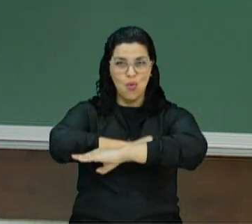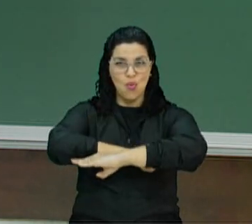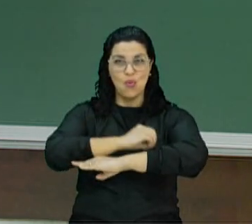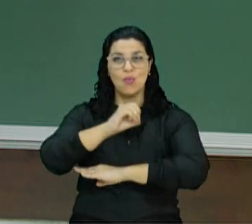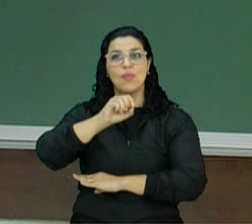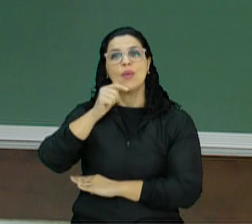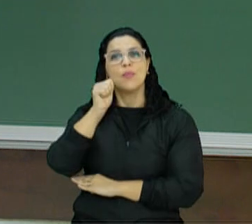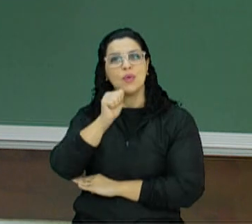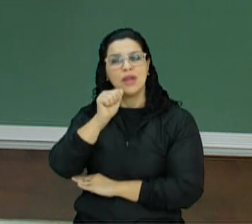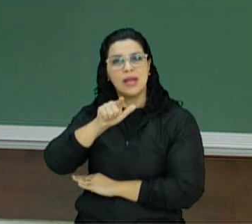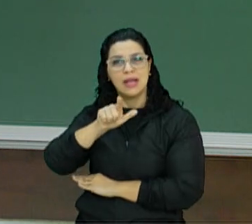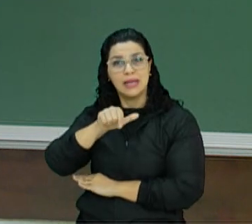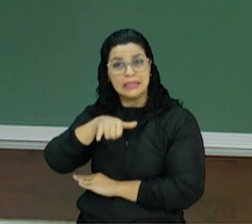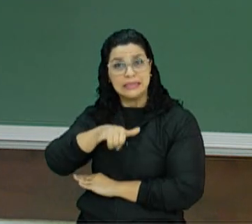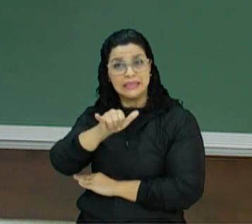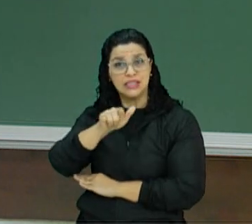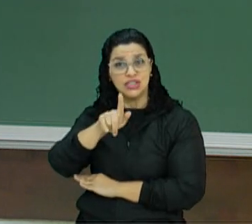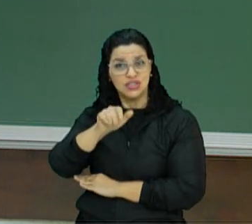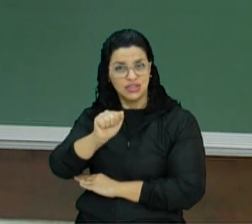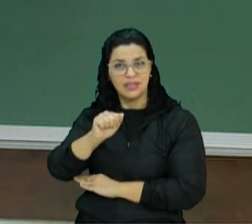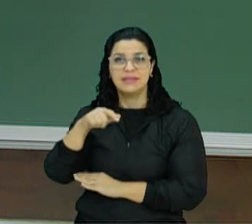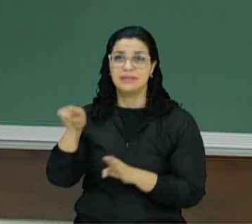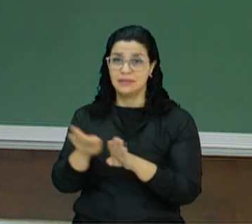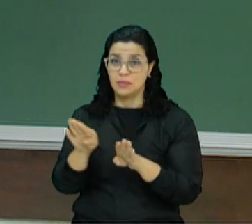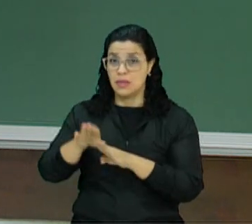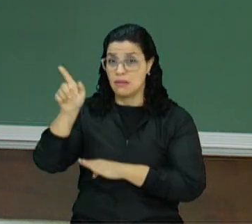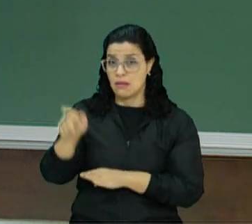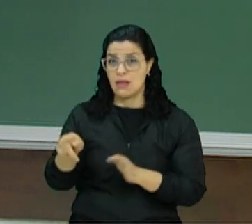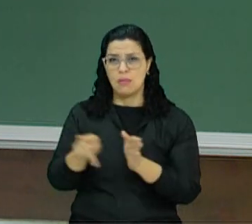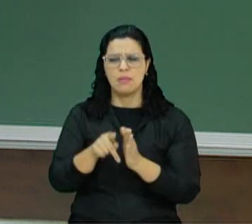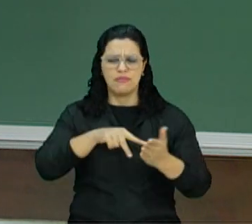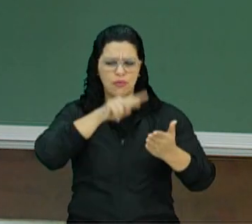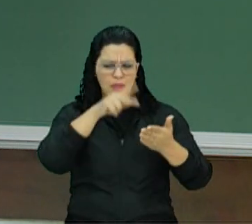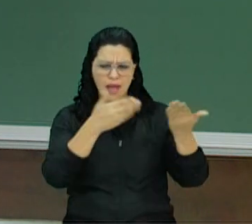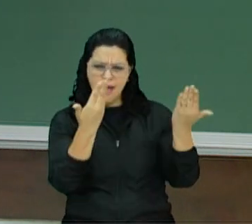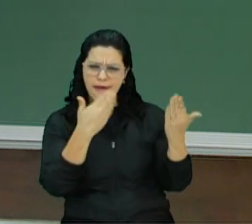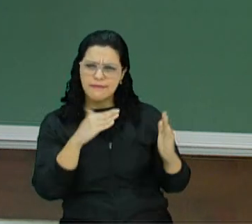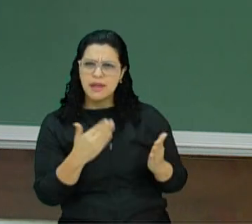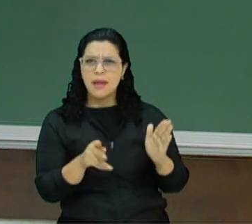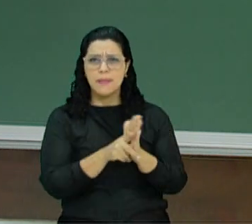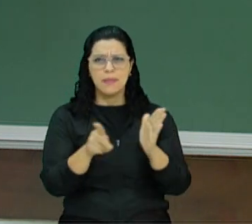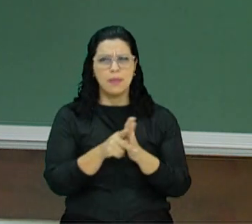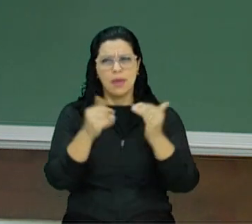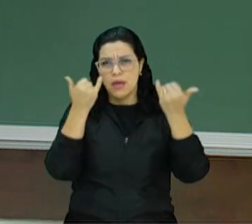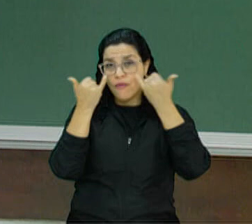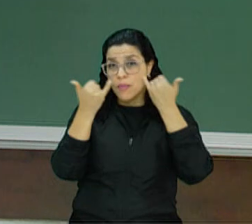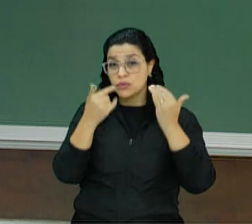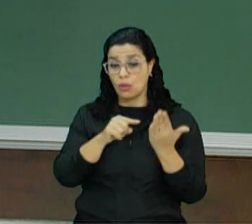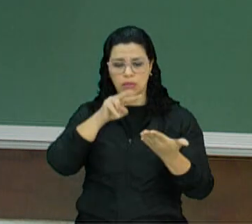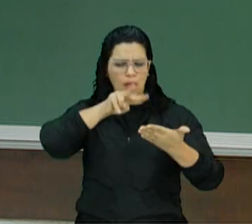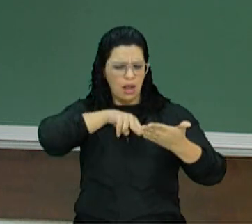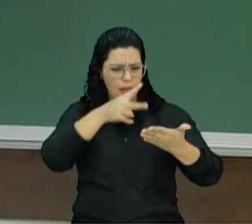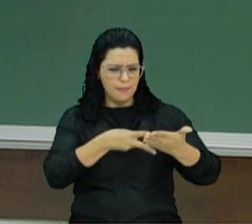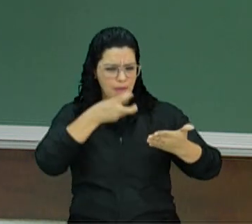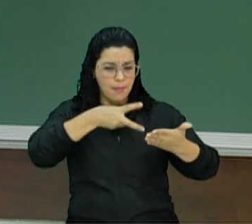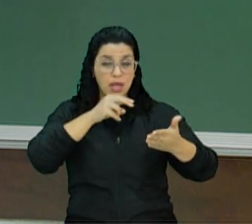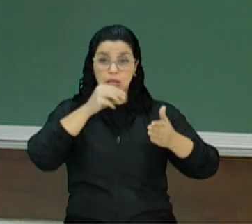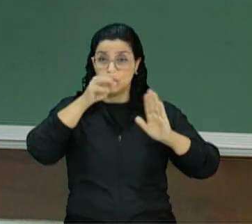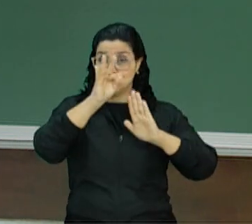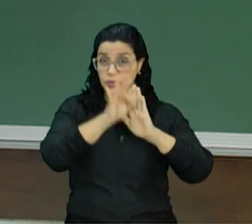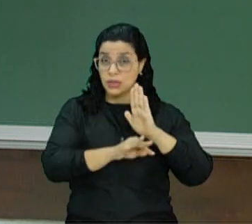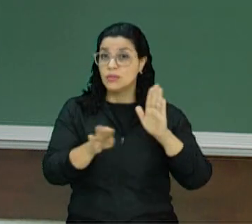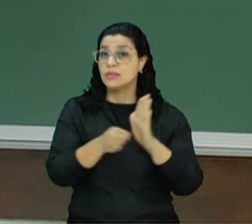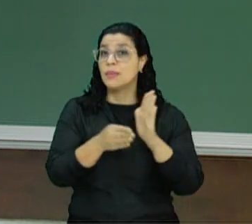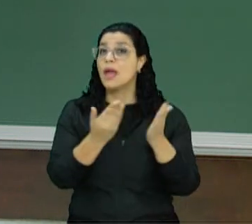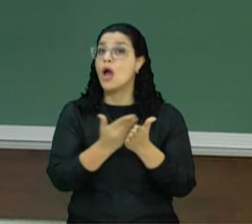Telles. Nós também vamos analisar o conto para compreender o enredo, buscar informações explícitas no texto e